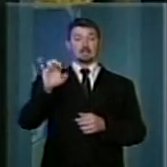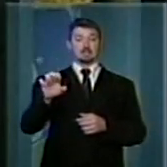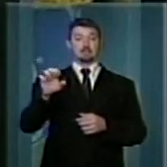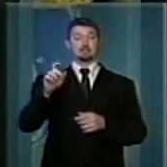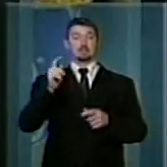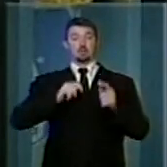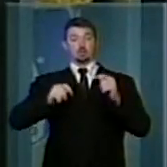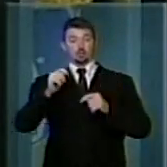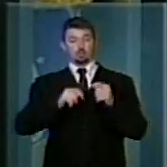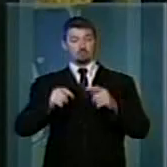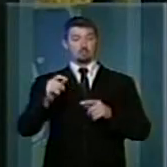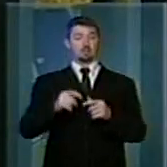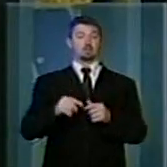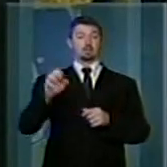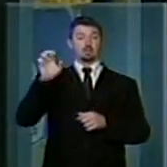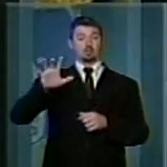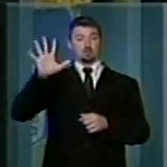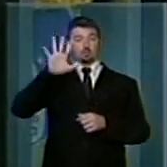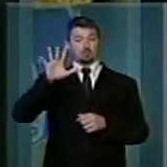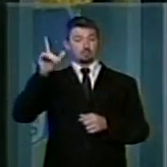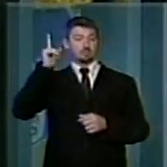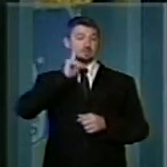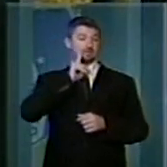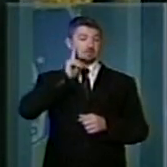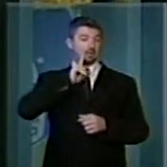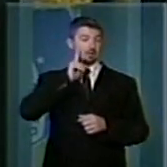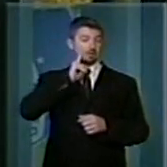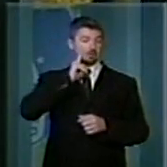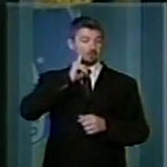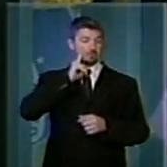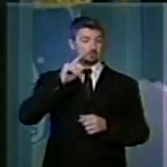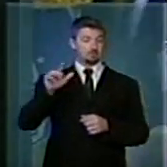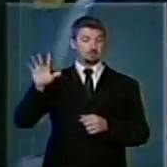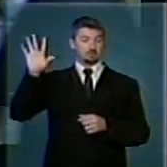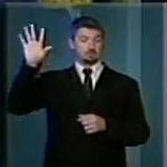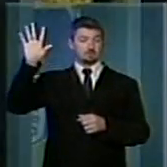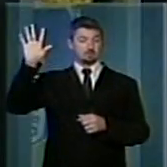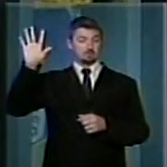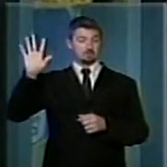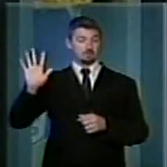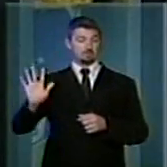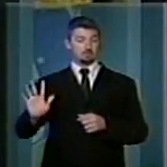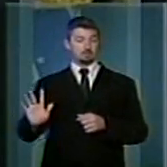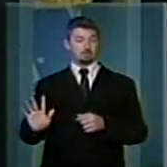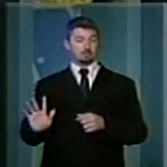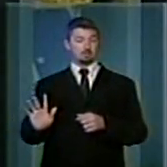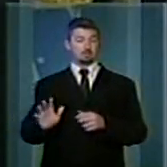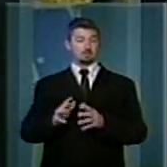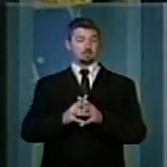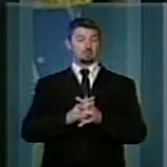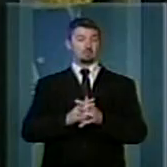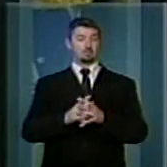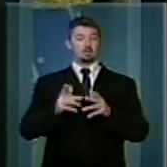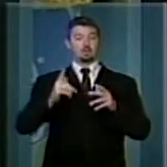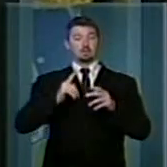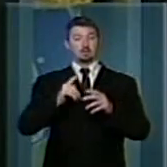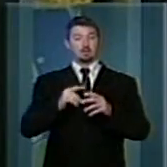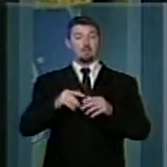Estados Unidos. Hoje o Brasil tem mais proteção em dólares depositados no